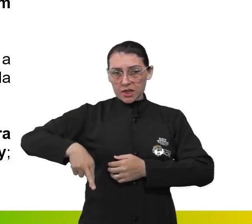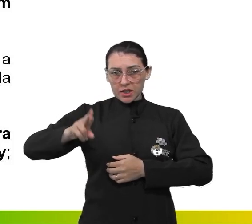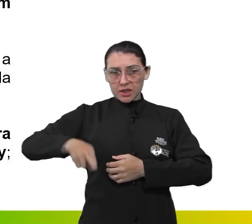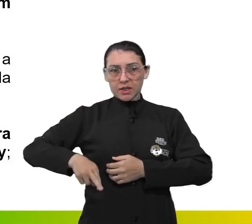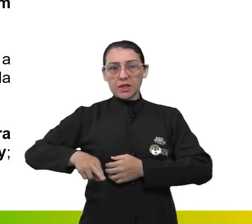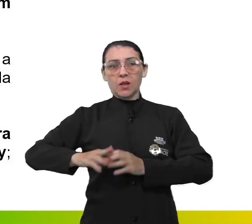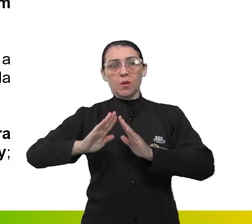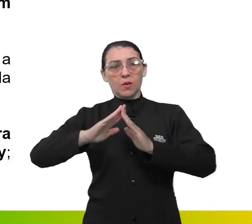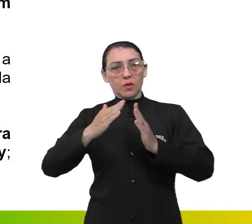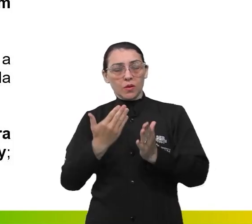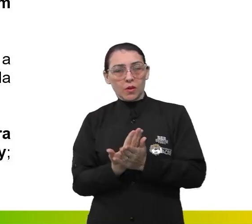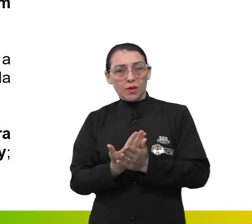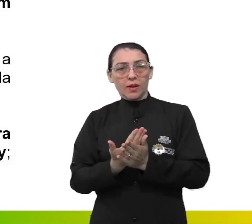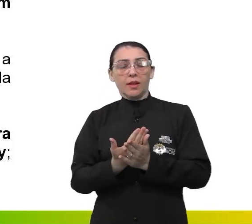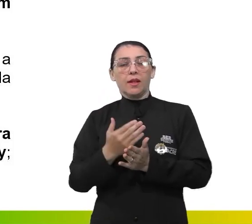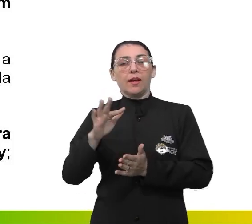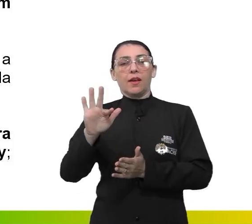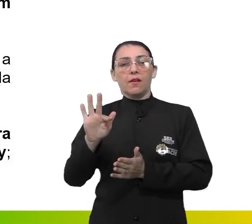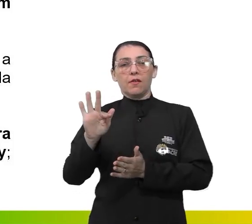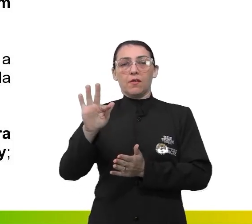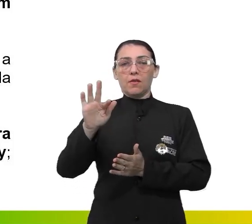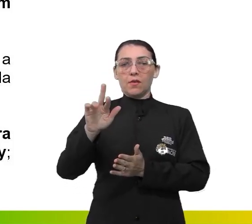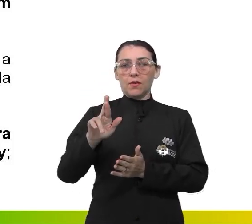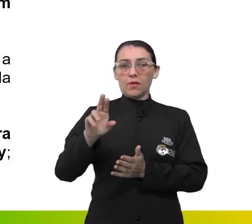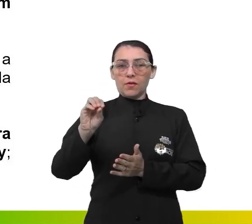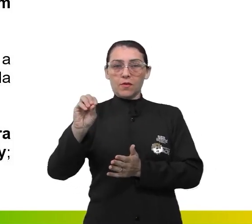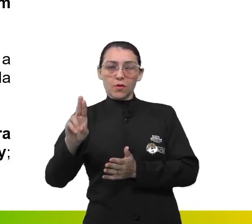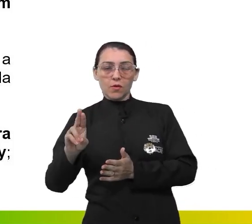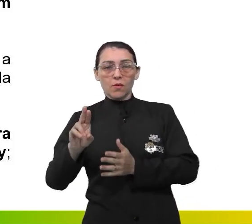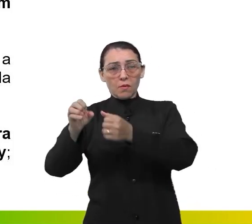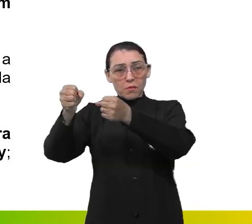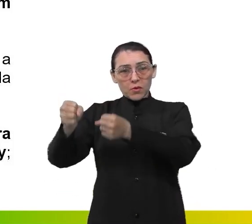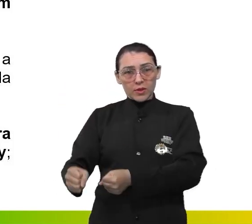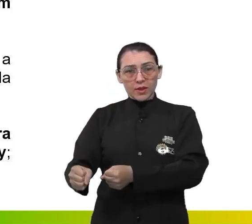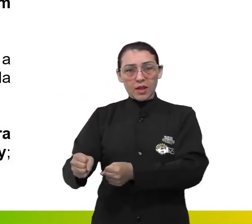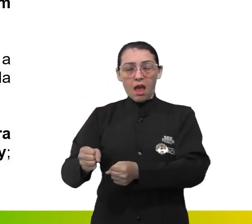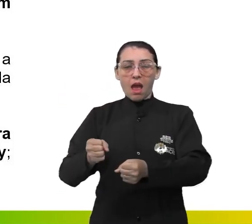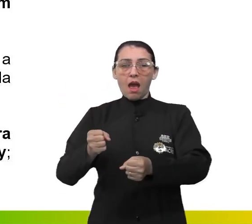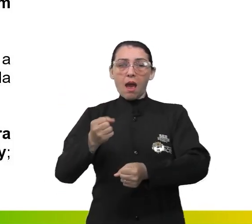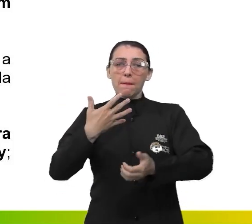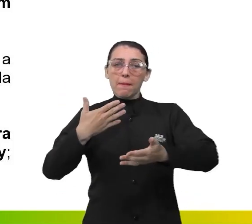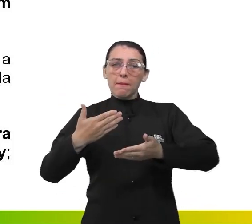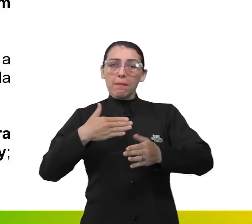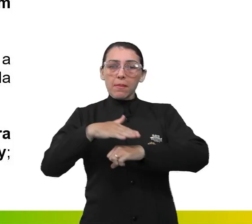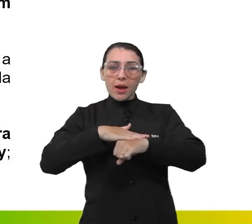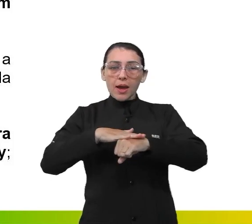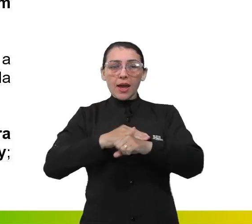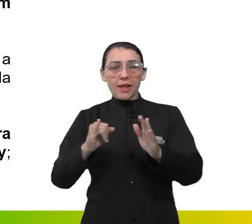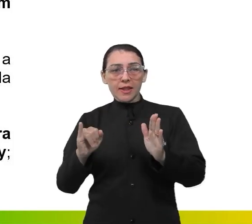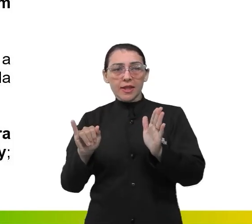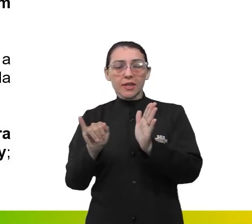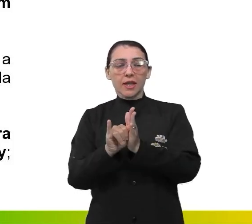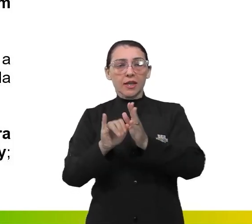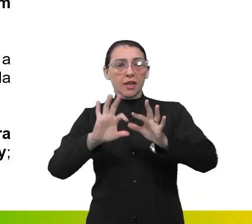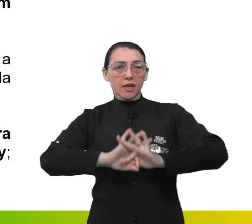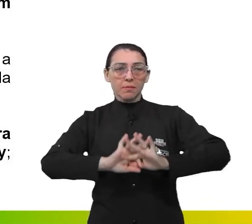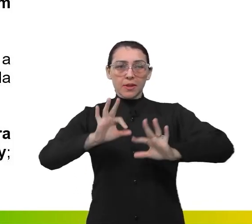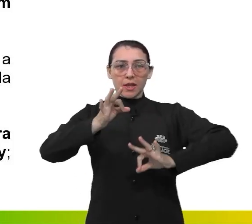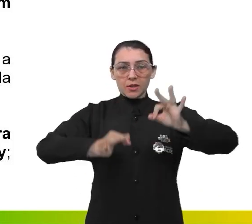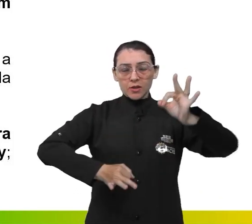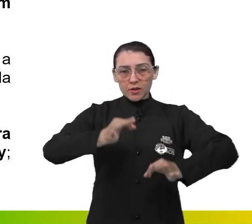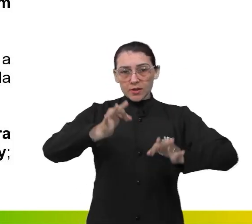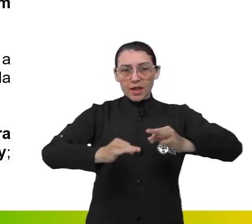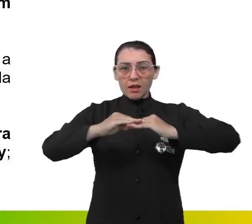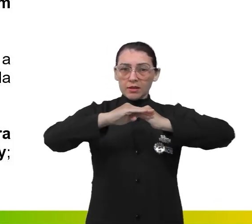instrumental, Escola de Frankfurt, o poder, o discurso, a identidade, a liberdade, a